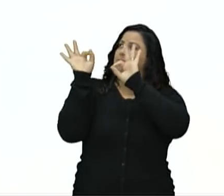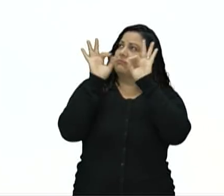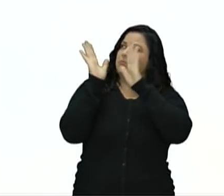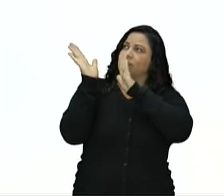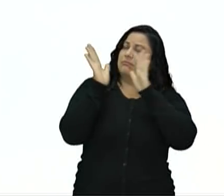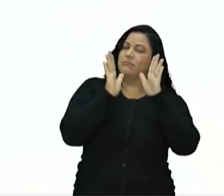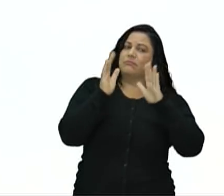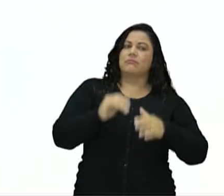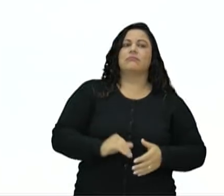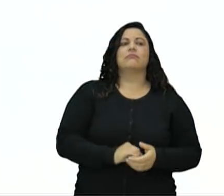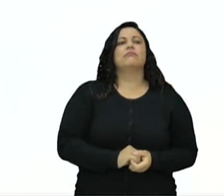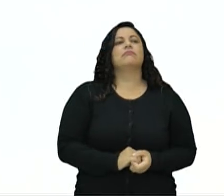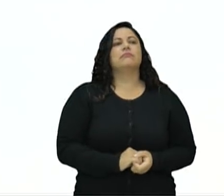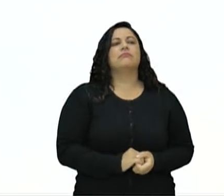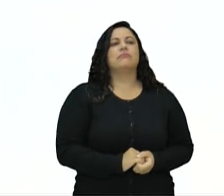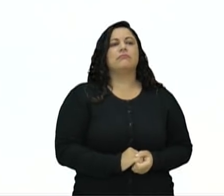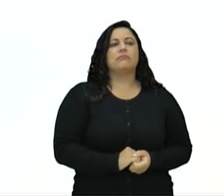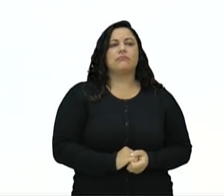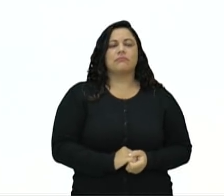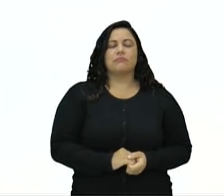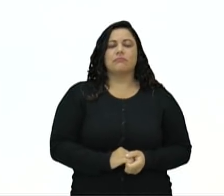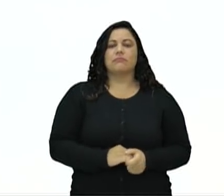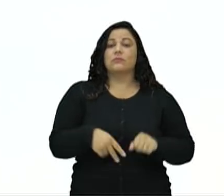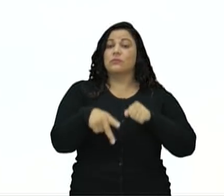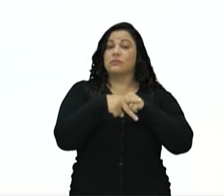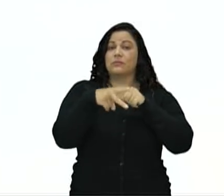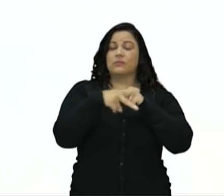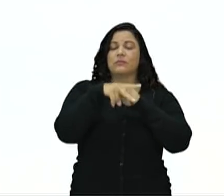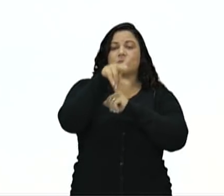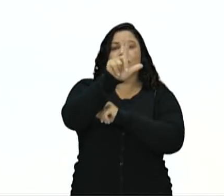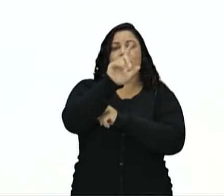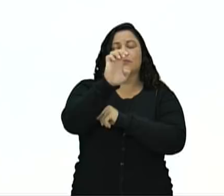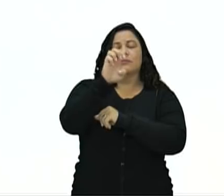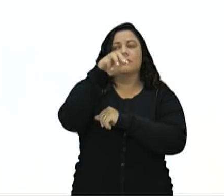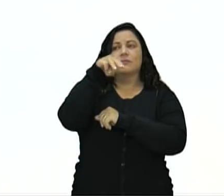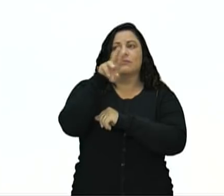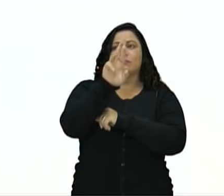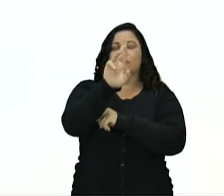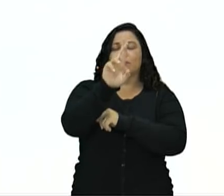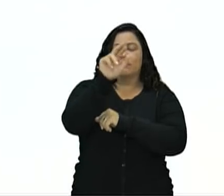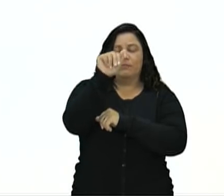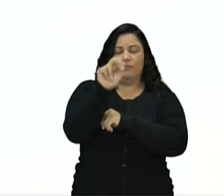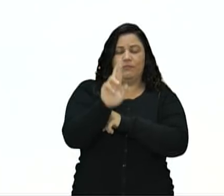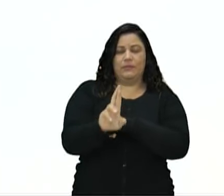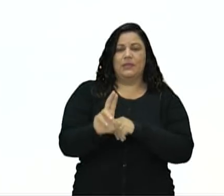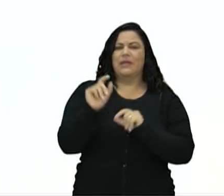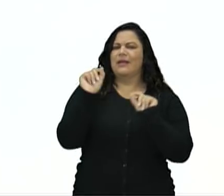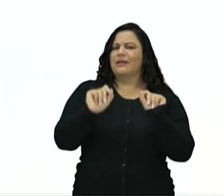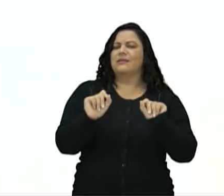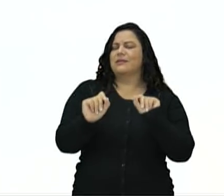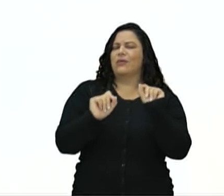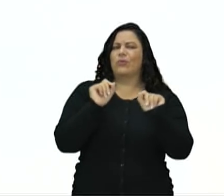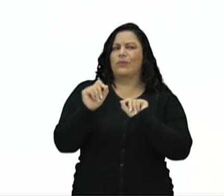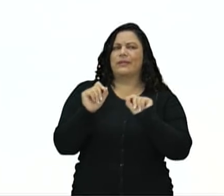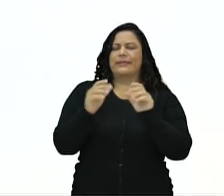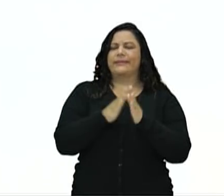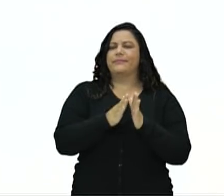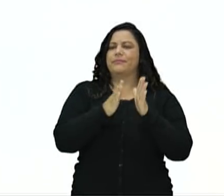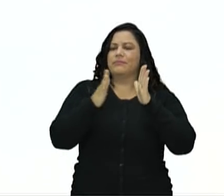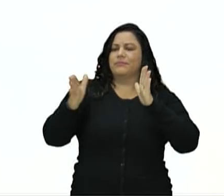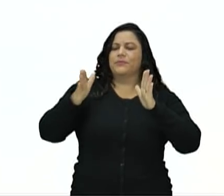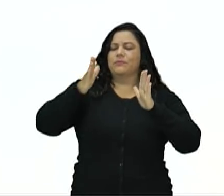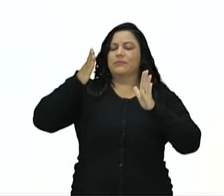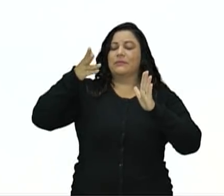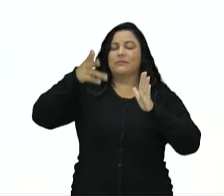o verbo lembrar? O verbo lembrar-se está no presente. E aqui ele está conjugado como verbo transitivo indireto, porque ele